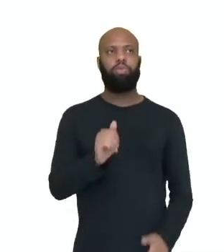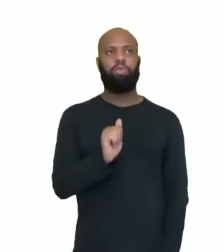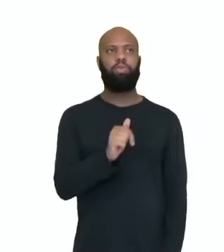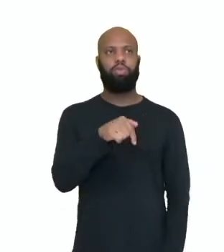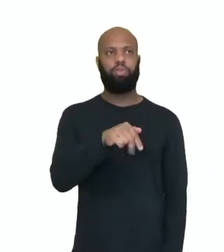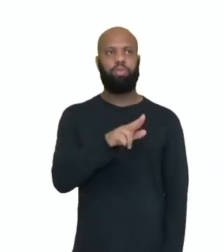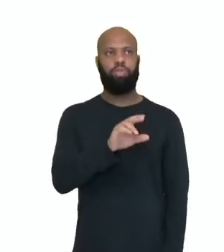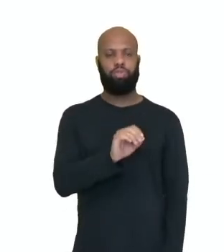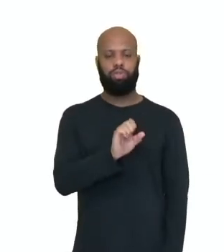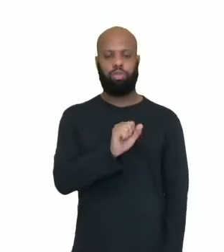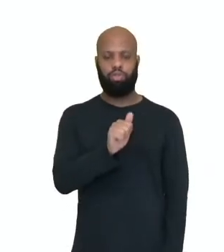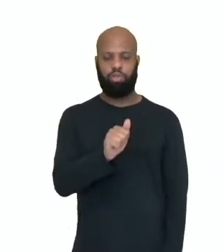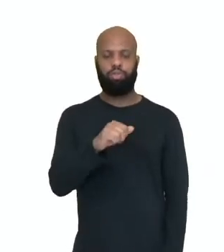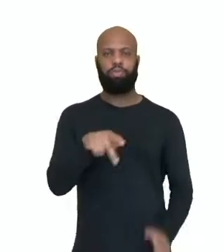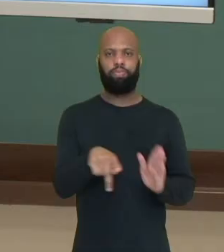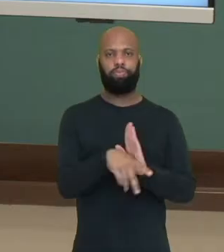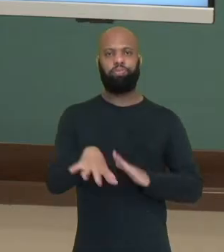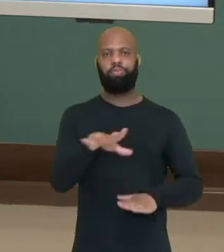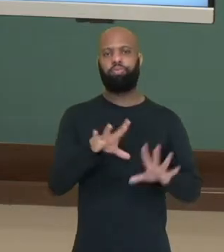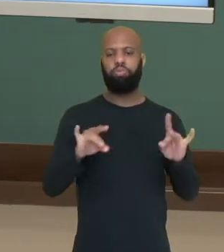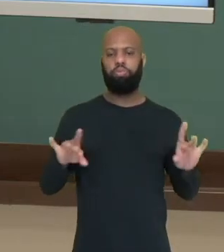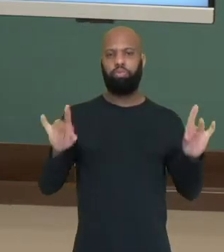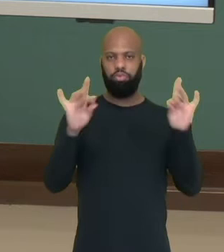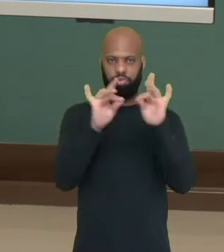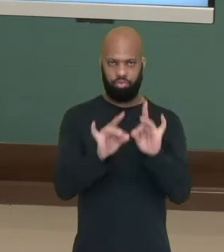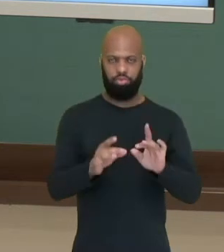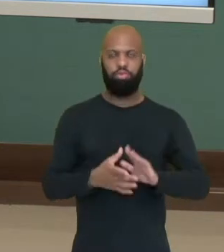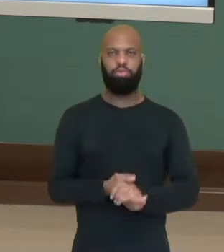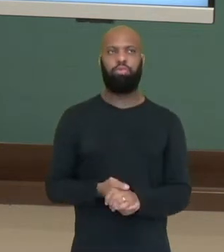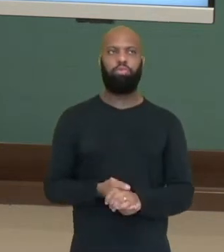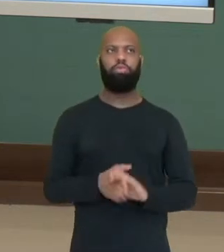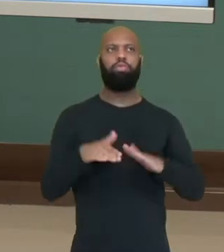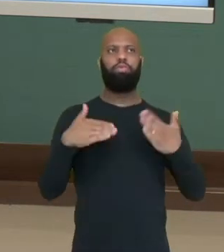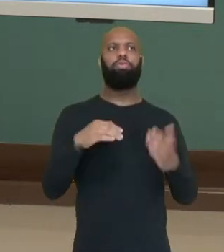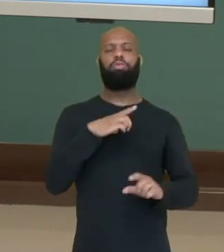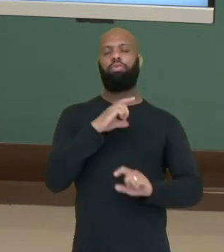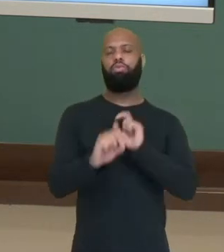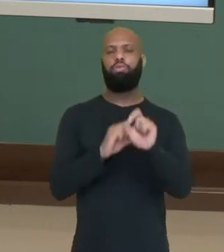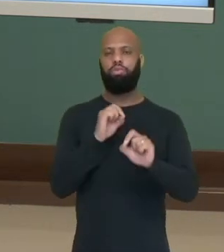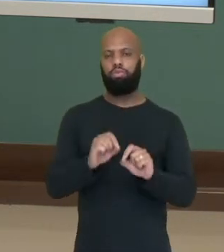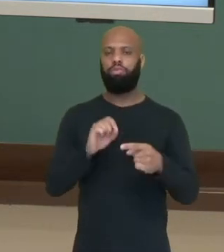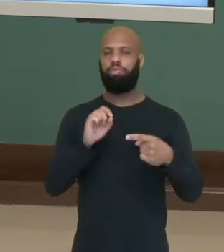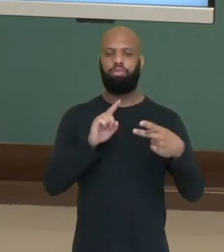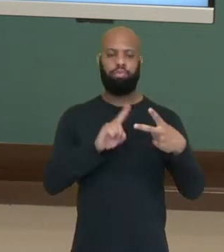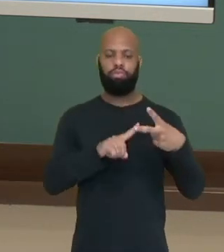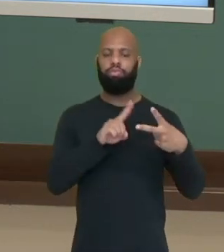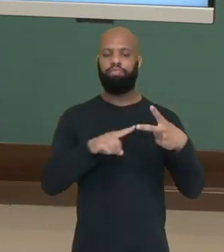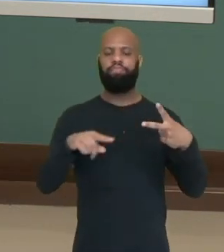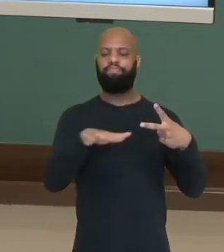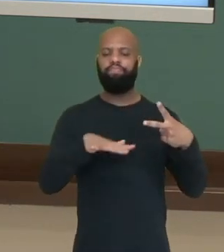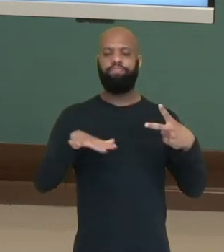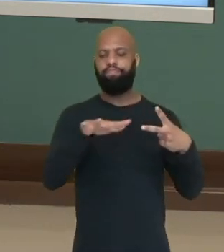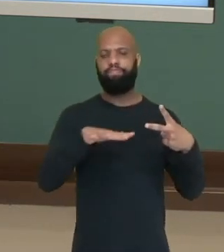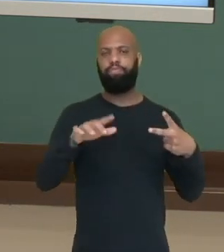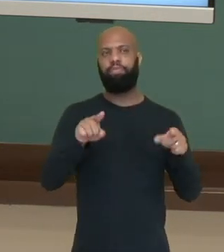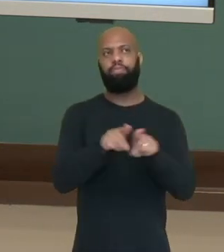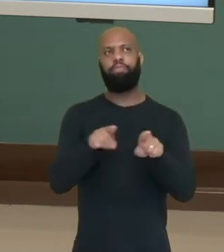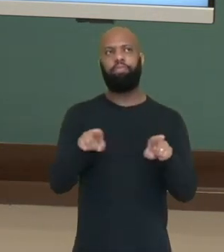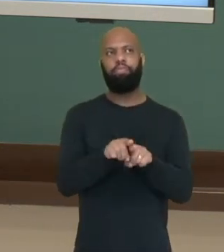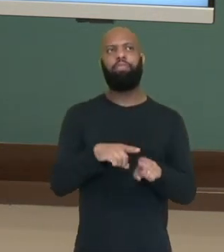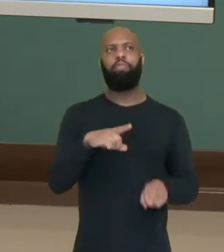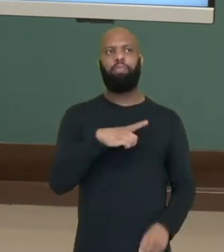ou eletrólise em meio aquoso. Então, a eletrólise aquosa, ou em meio aquoso, ou ainda em